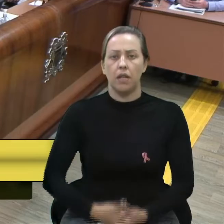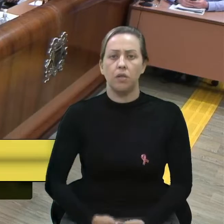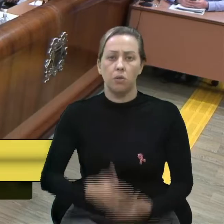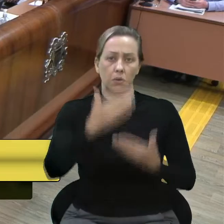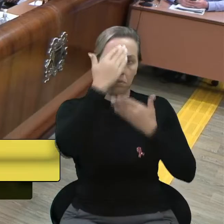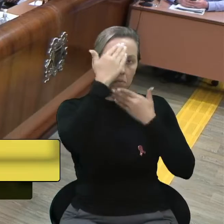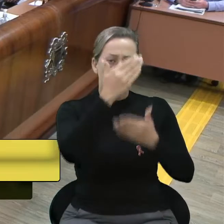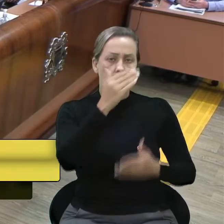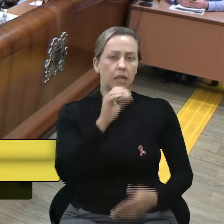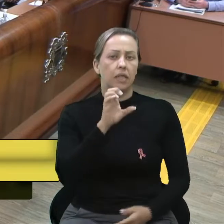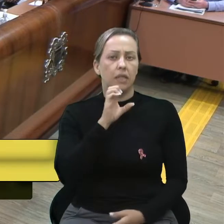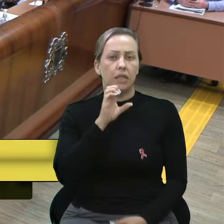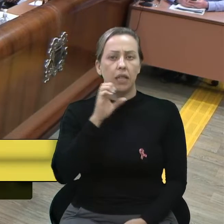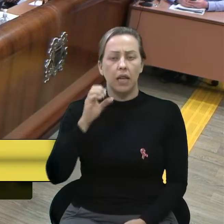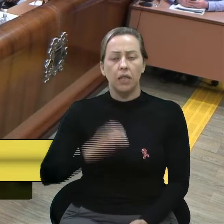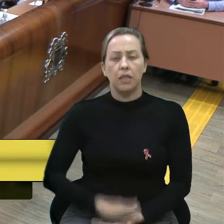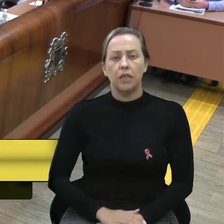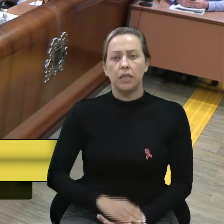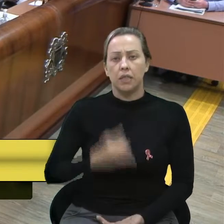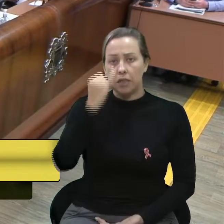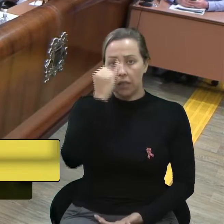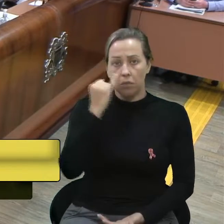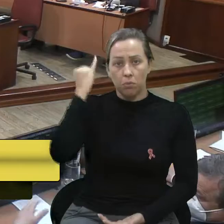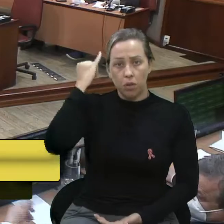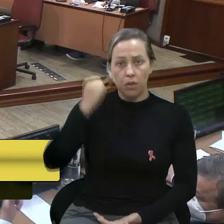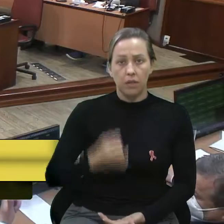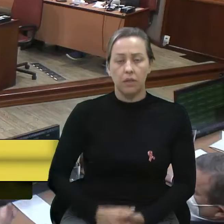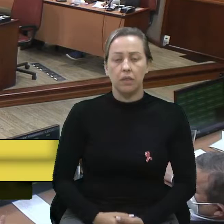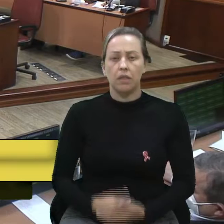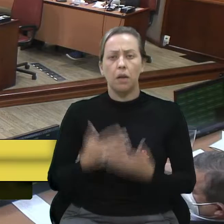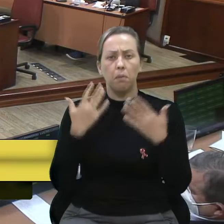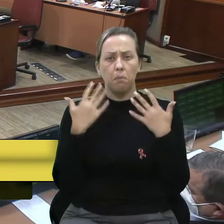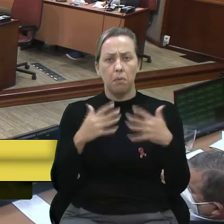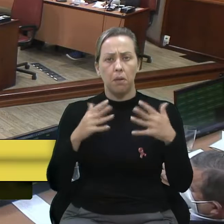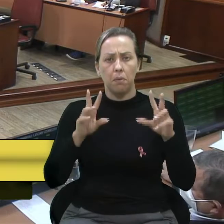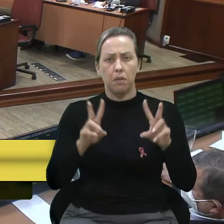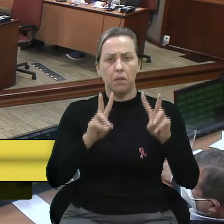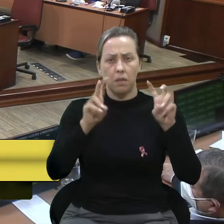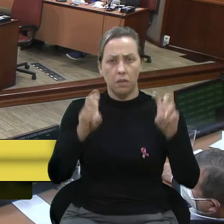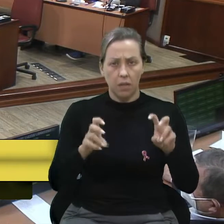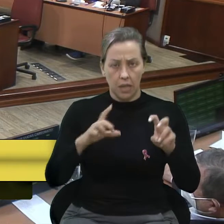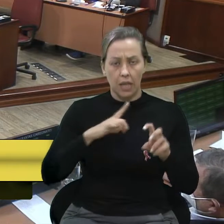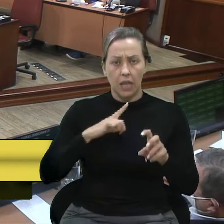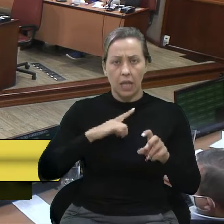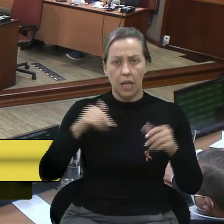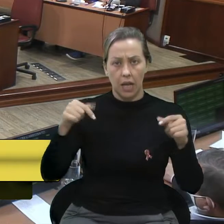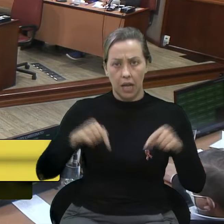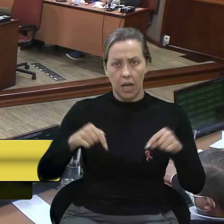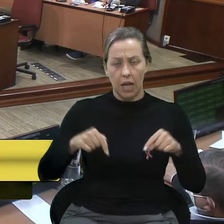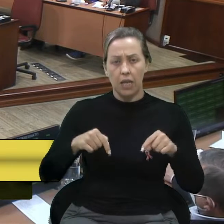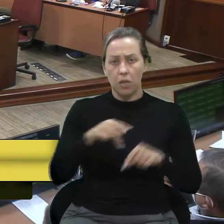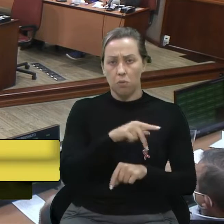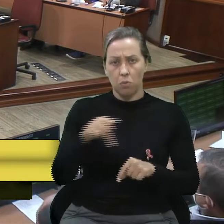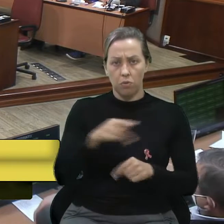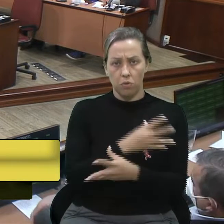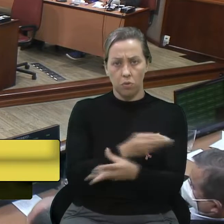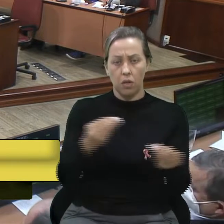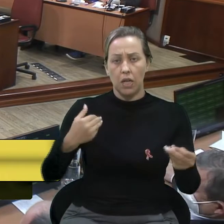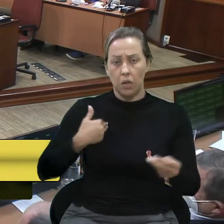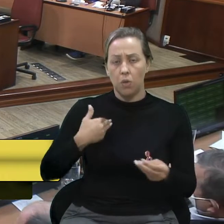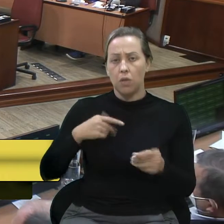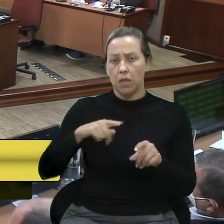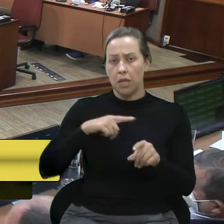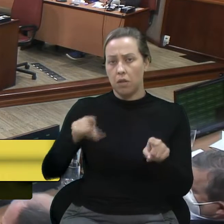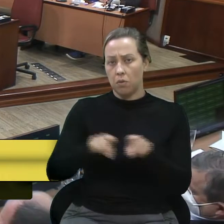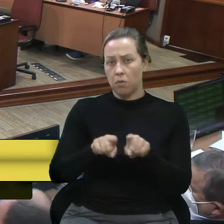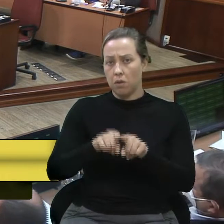vereadora Estela. Vereador D'Ambrós. Parabenizar pelo tema. Nós temos aqui na casa muitos professores, eu tenho na minha